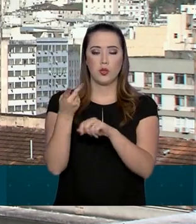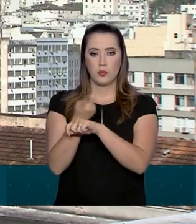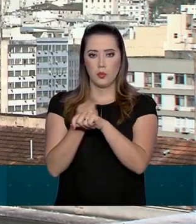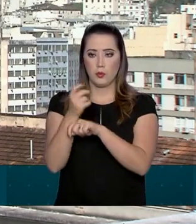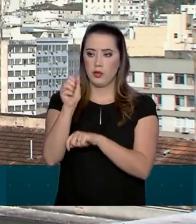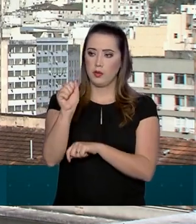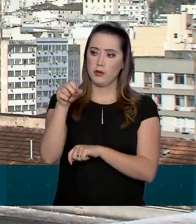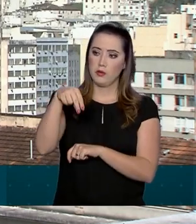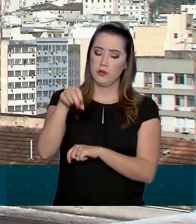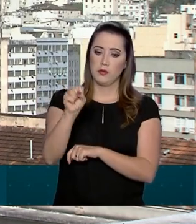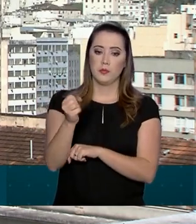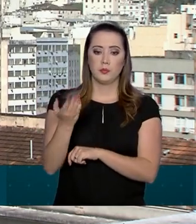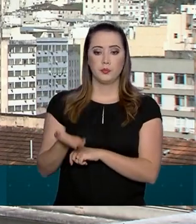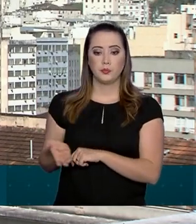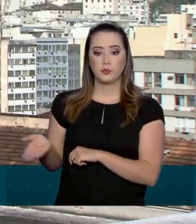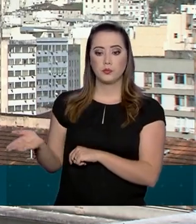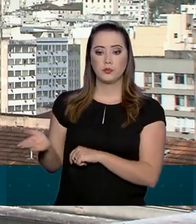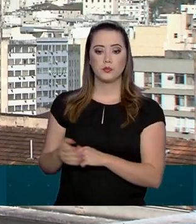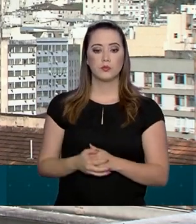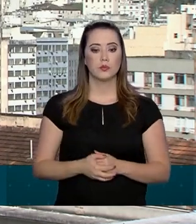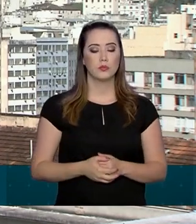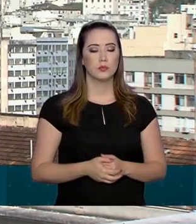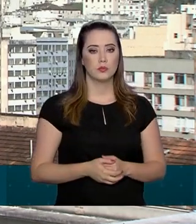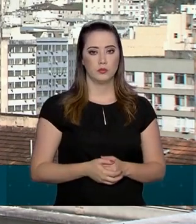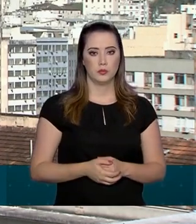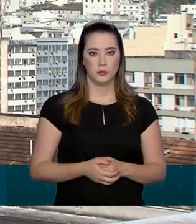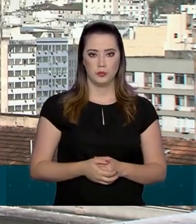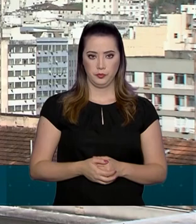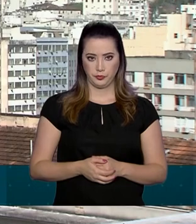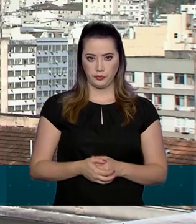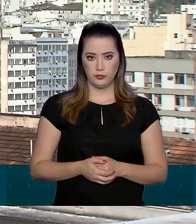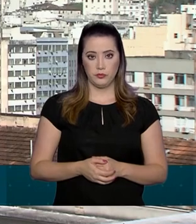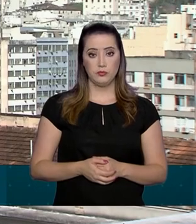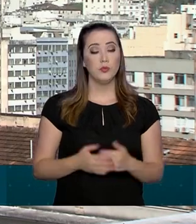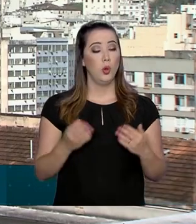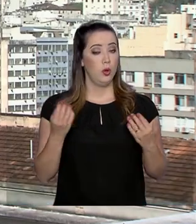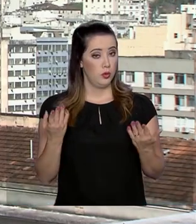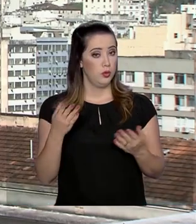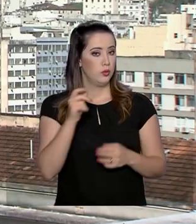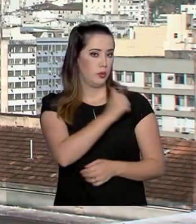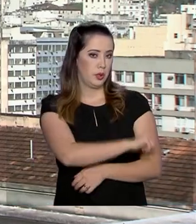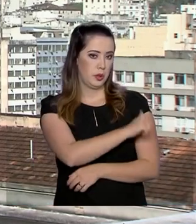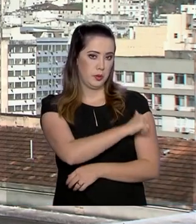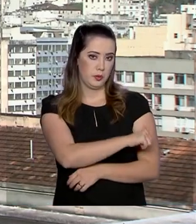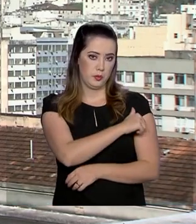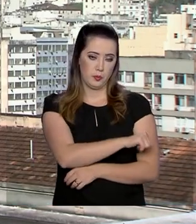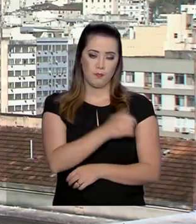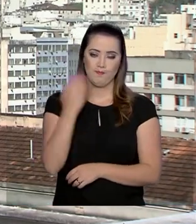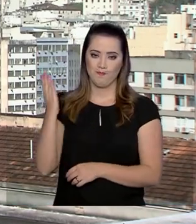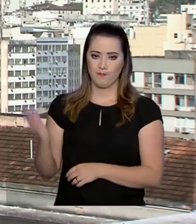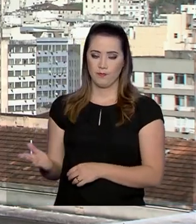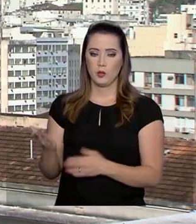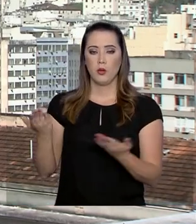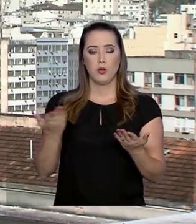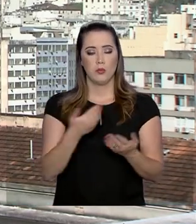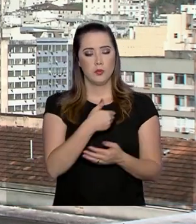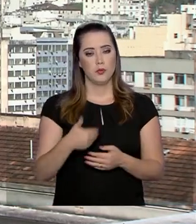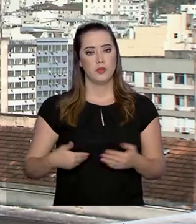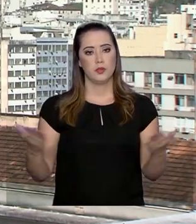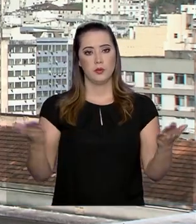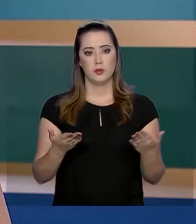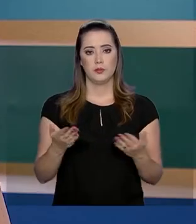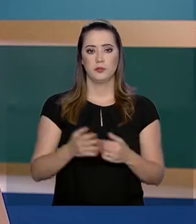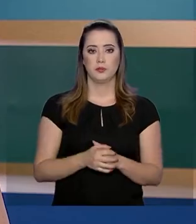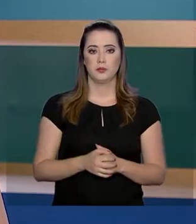ms no endereço a ns ponto gov.br do rio de janeiro alexandre ao água para o governo